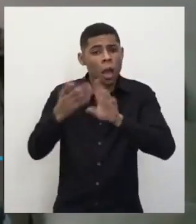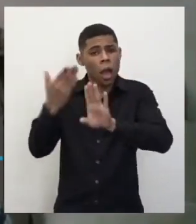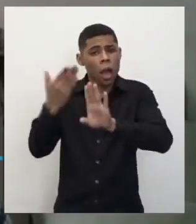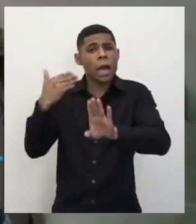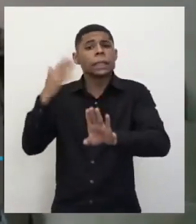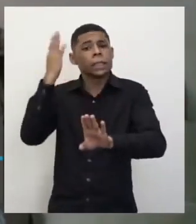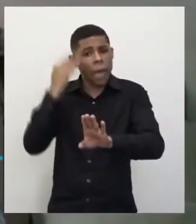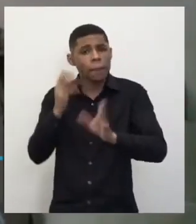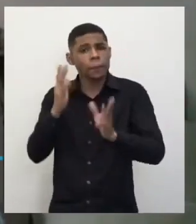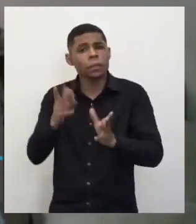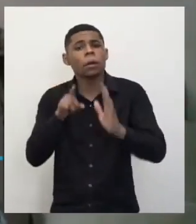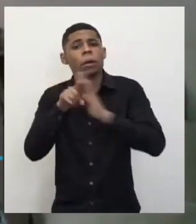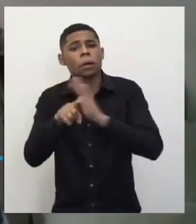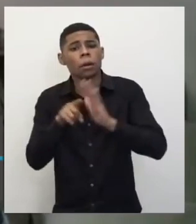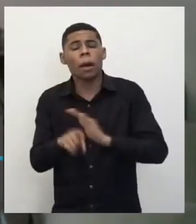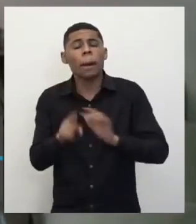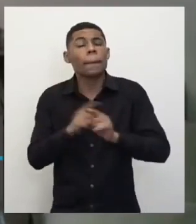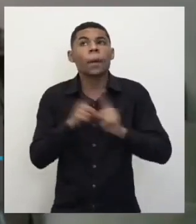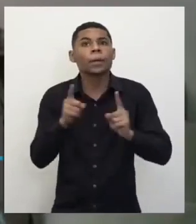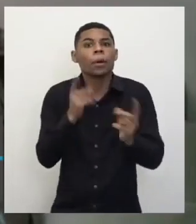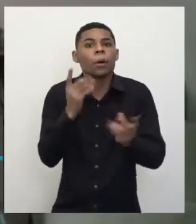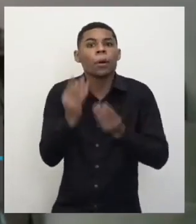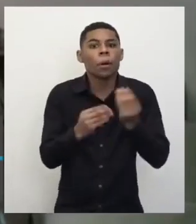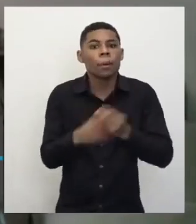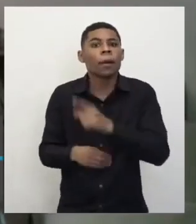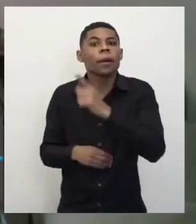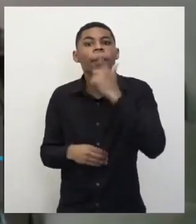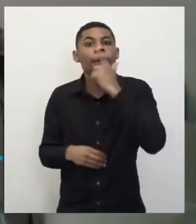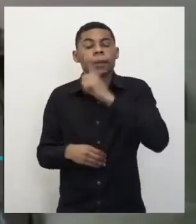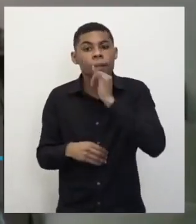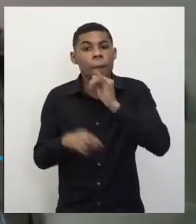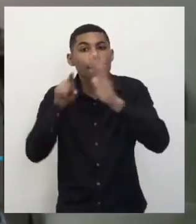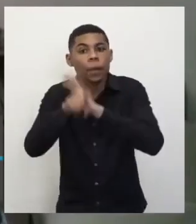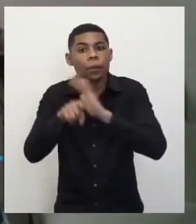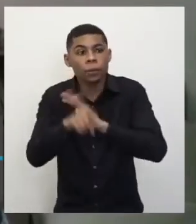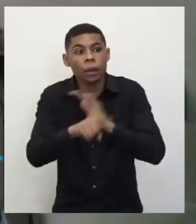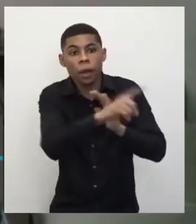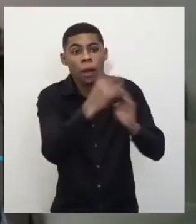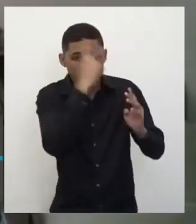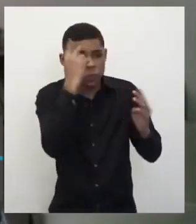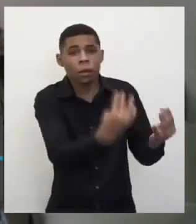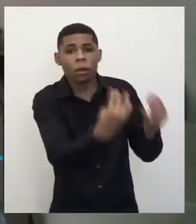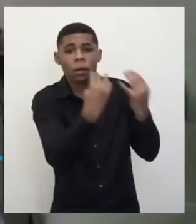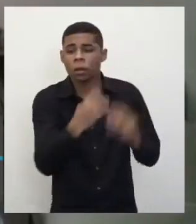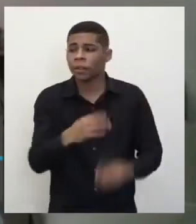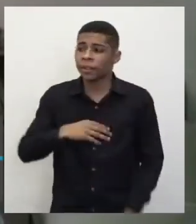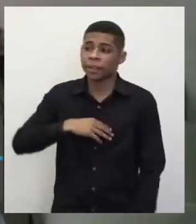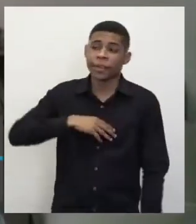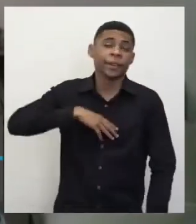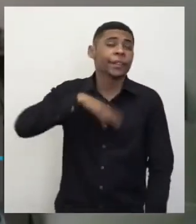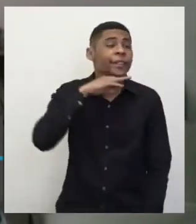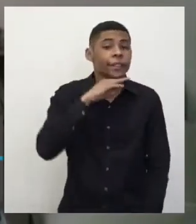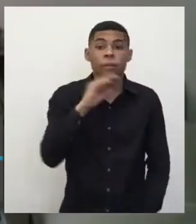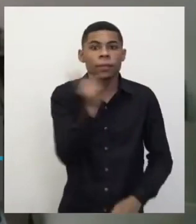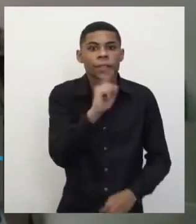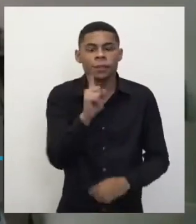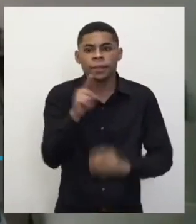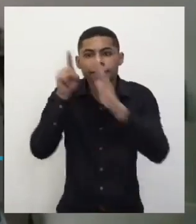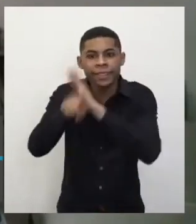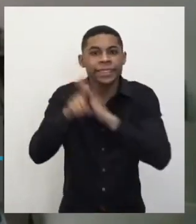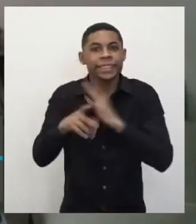vai conduzir isso para segurar ali o telespectador, né? Então, muitas vezes até acontece